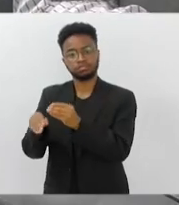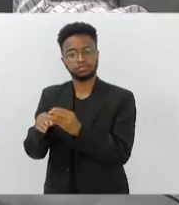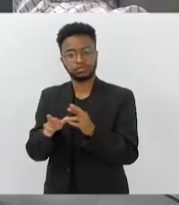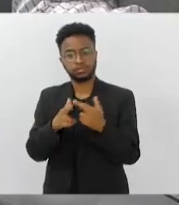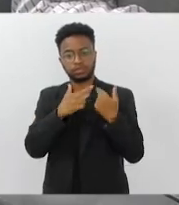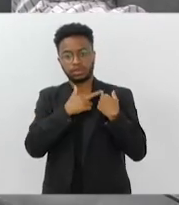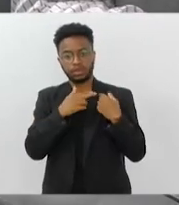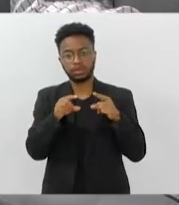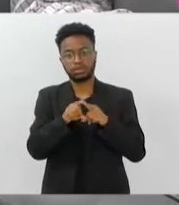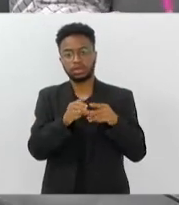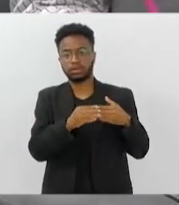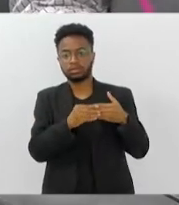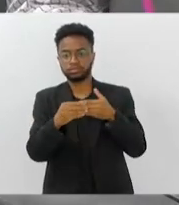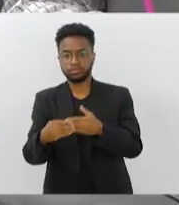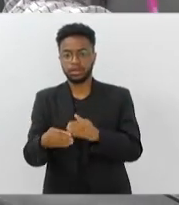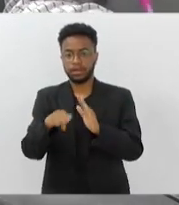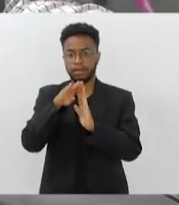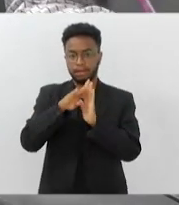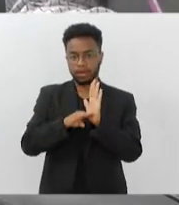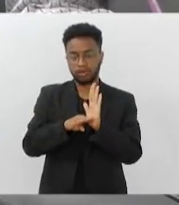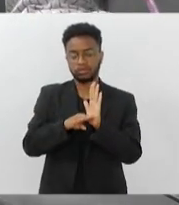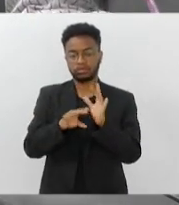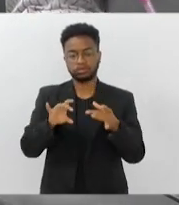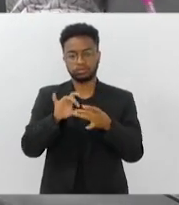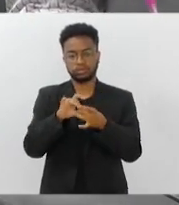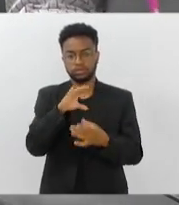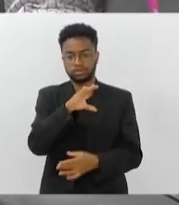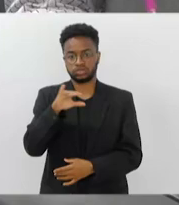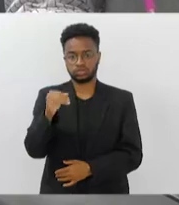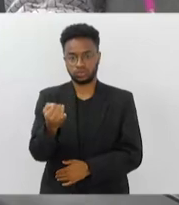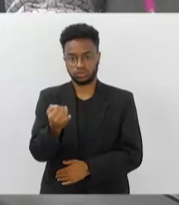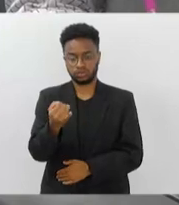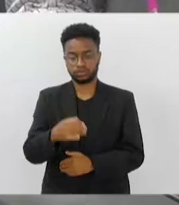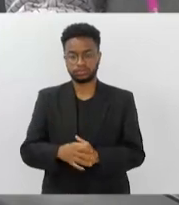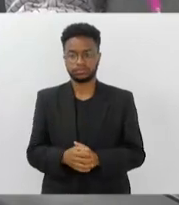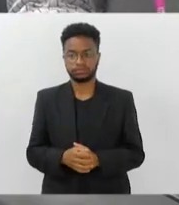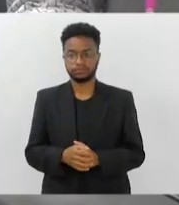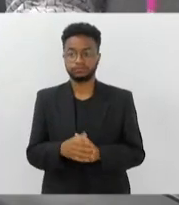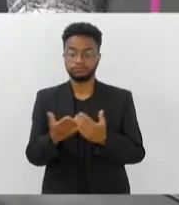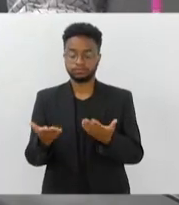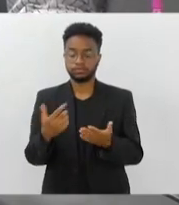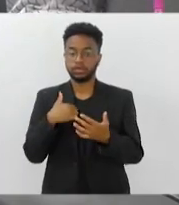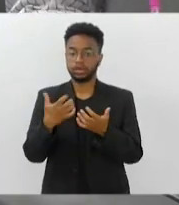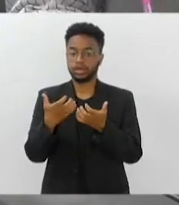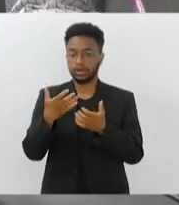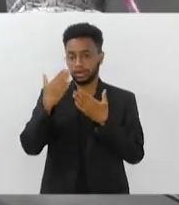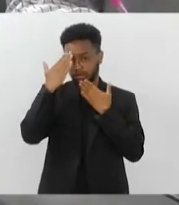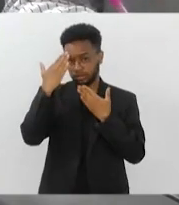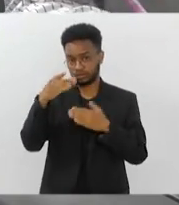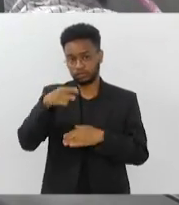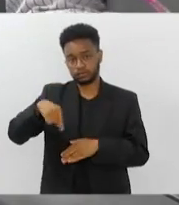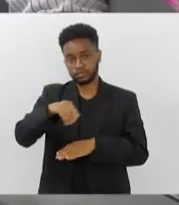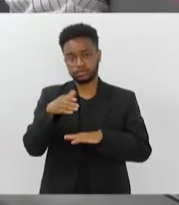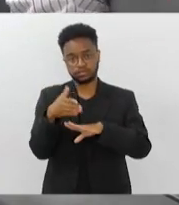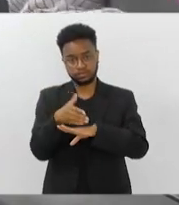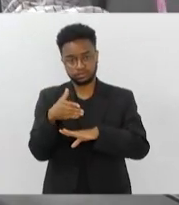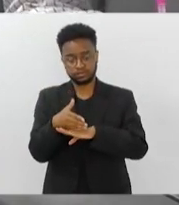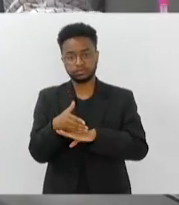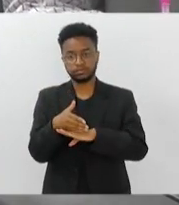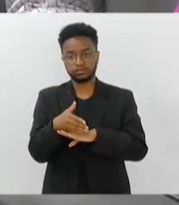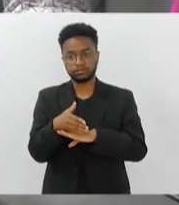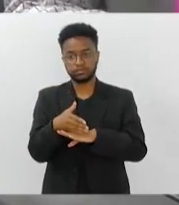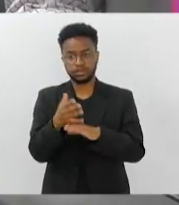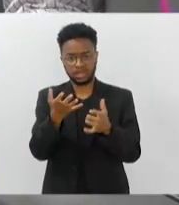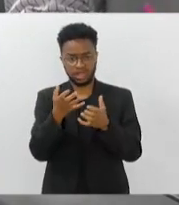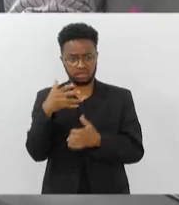e dar encaminhamento a algumas pautas aqui via CCJ. E agradecer o quórum, a presença de todos. Alguém